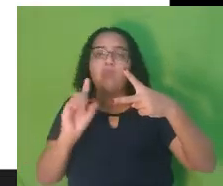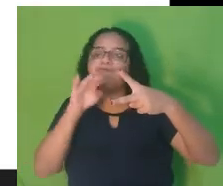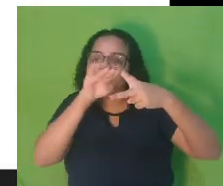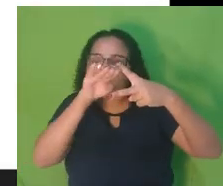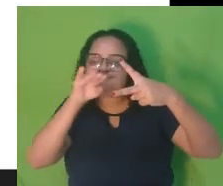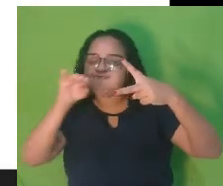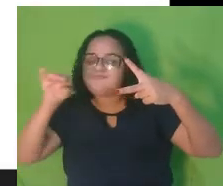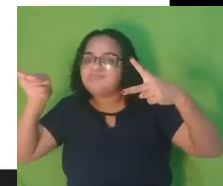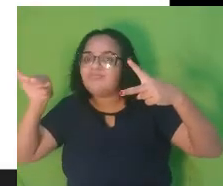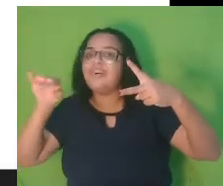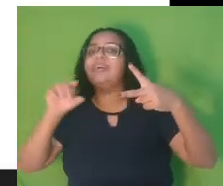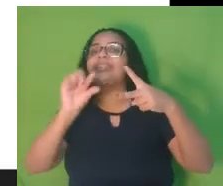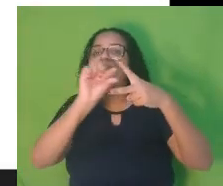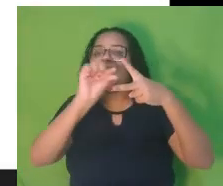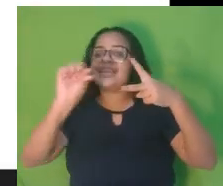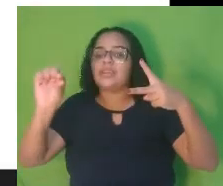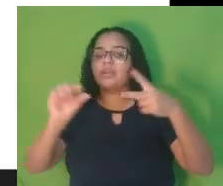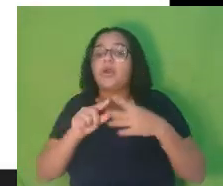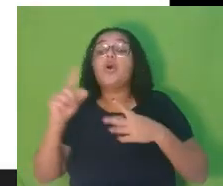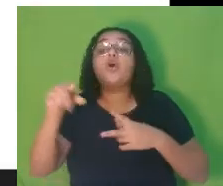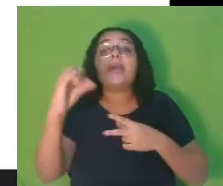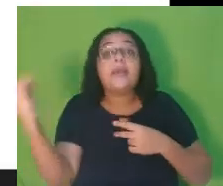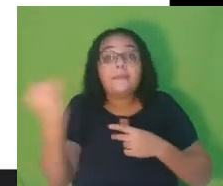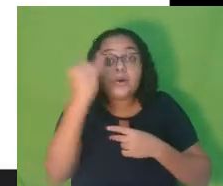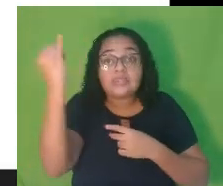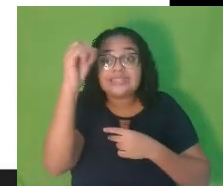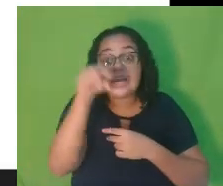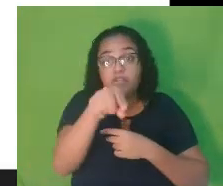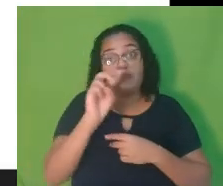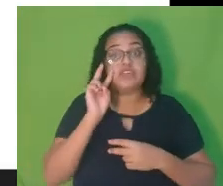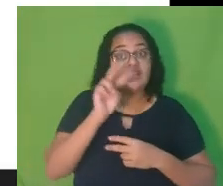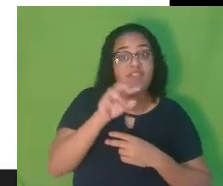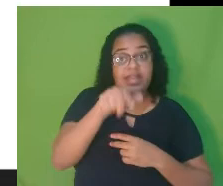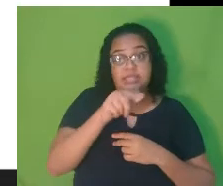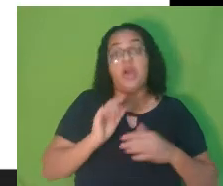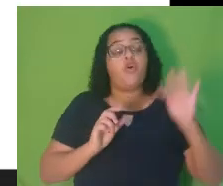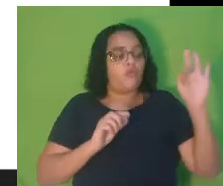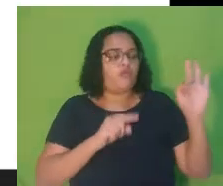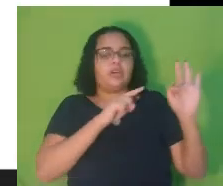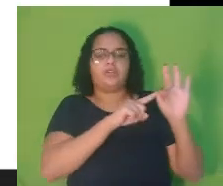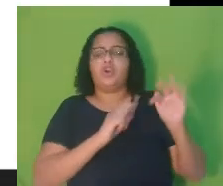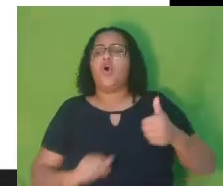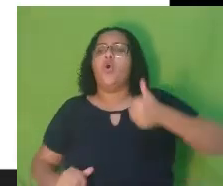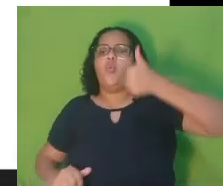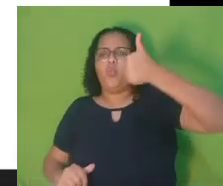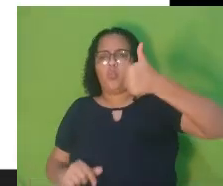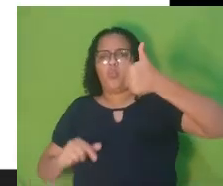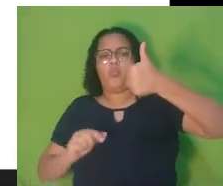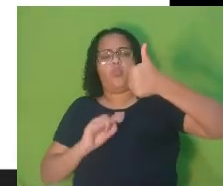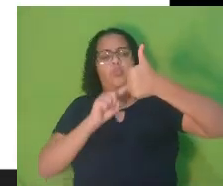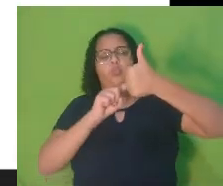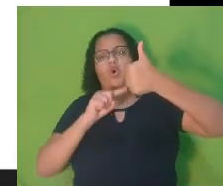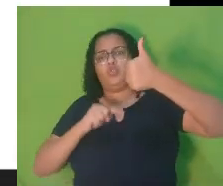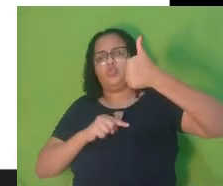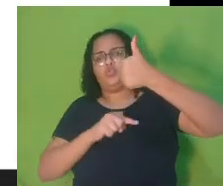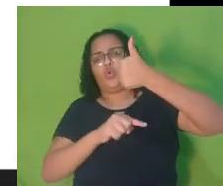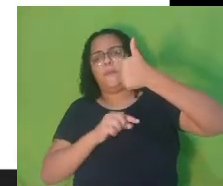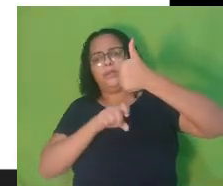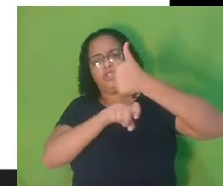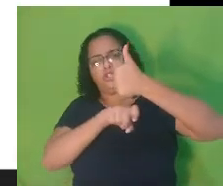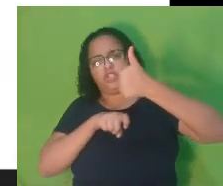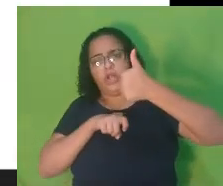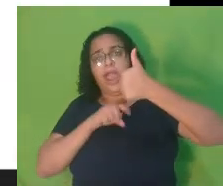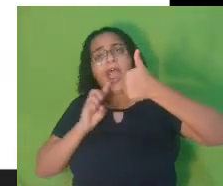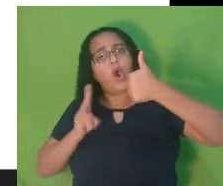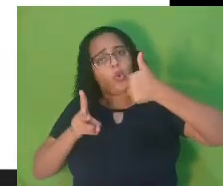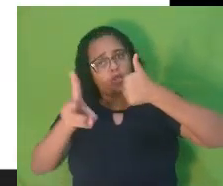Uma observação importante. Se você considerar essa função aqui, 1 sobre x, pelo que nós